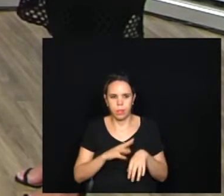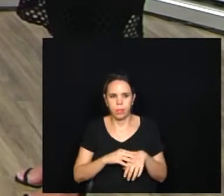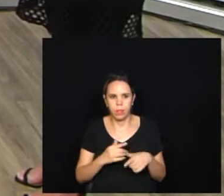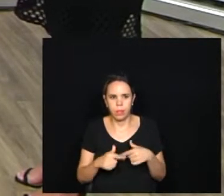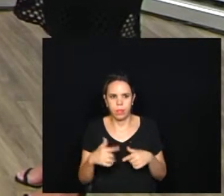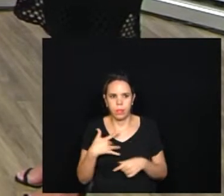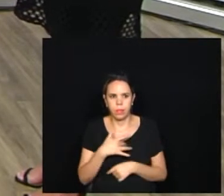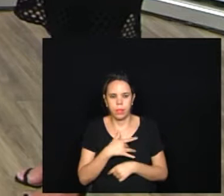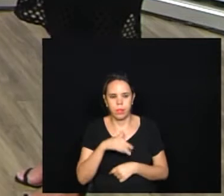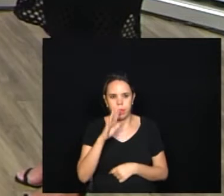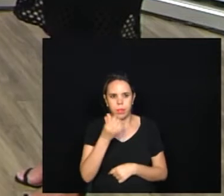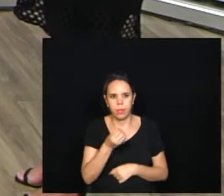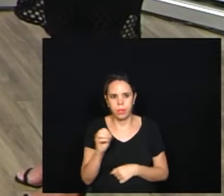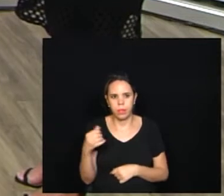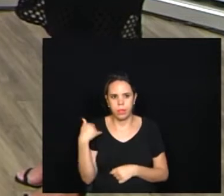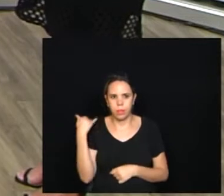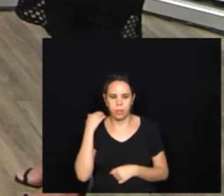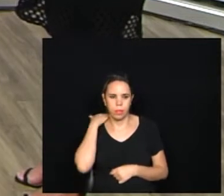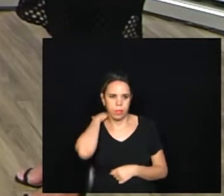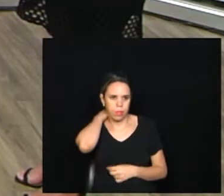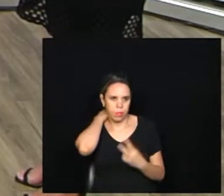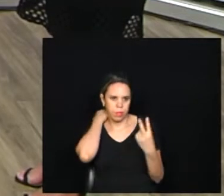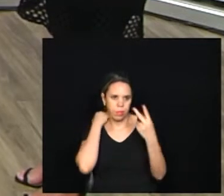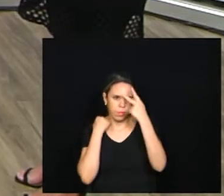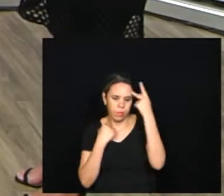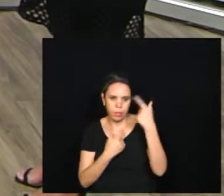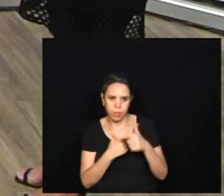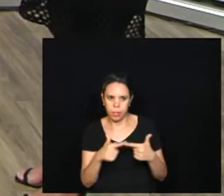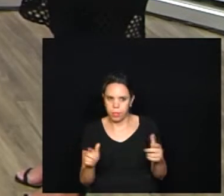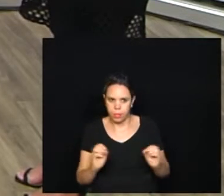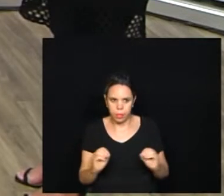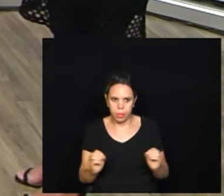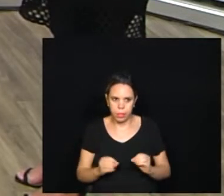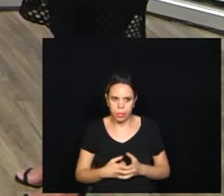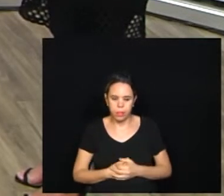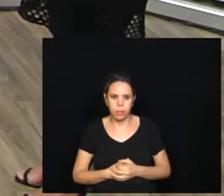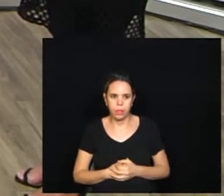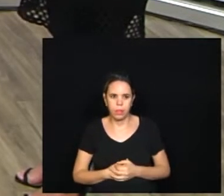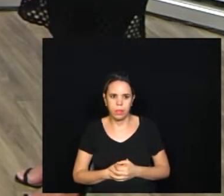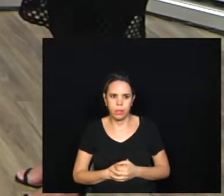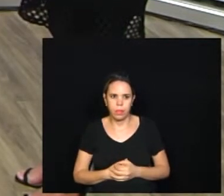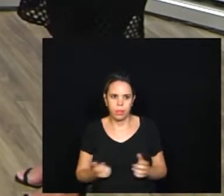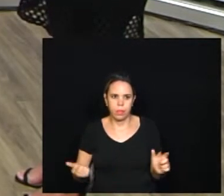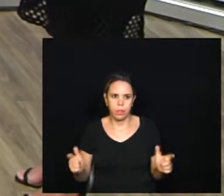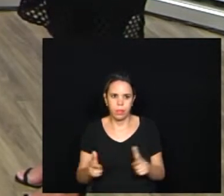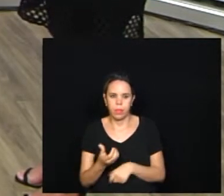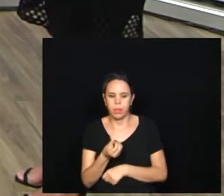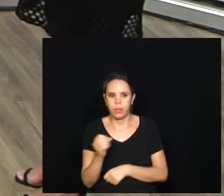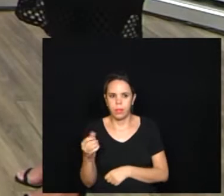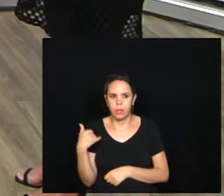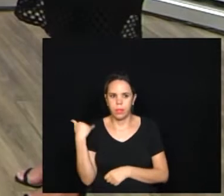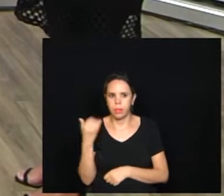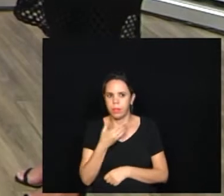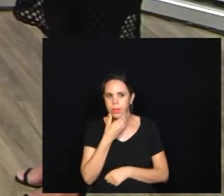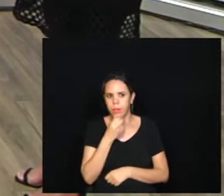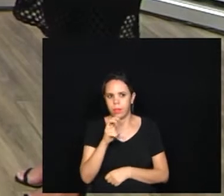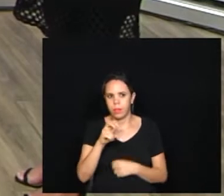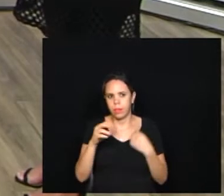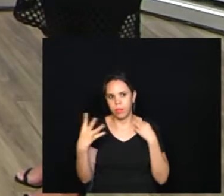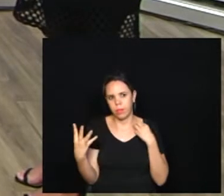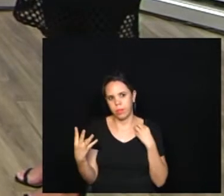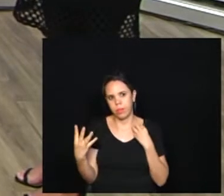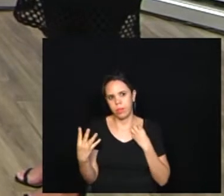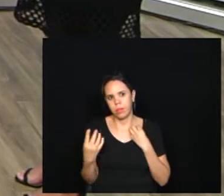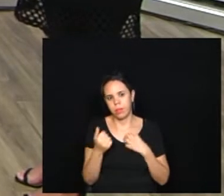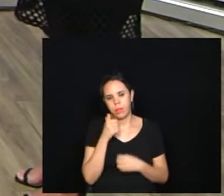comorbidades e mais de 60 anos e 2 pessoas não tinham comorbidades e menos de 60 anos, um homem de 54